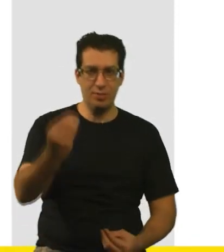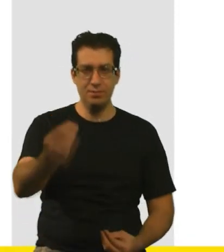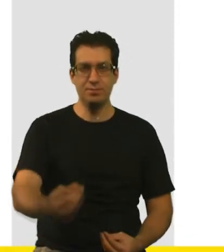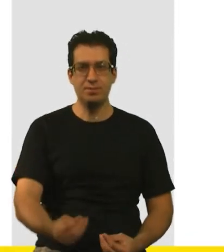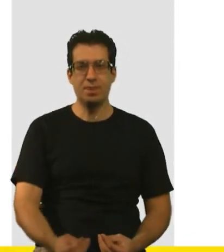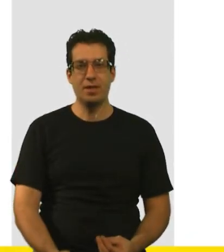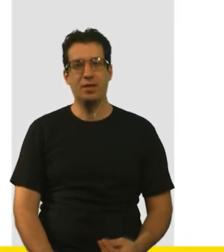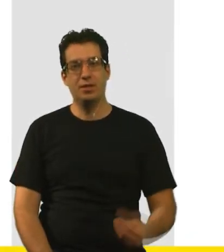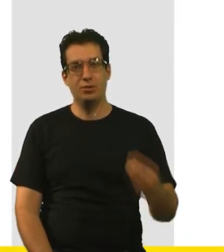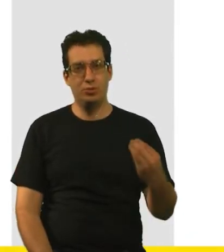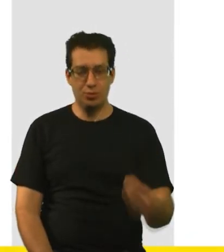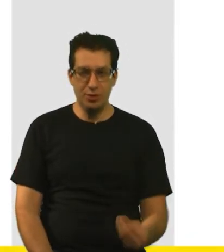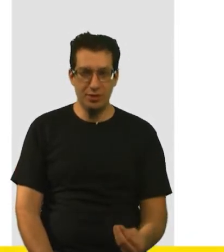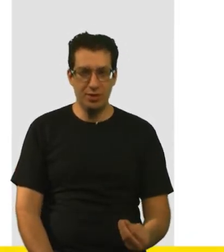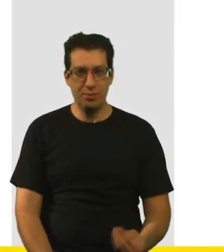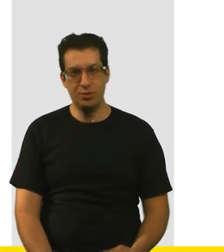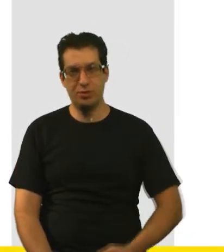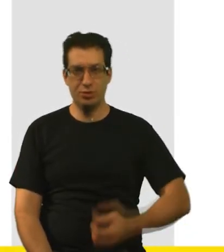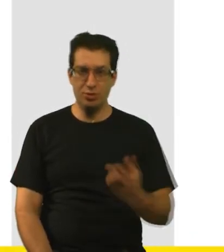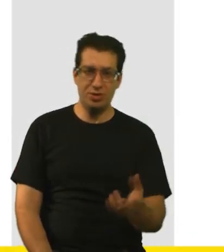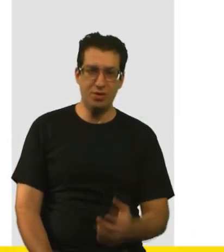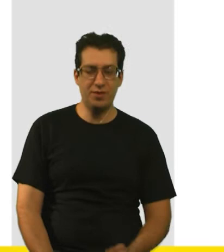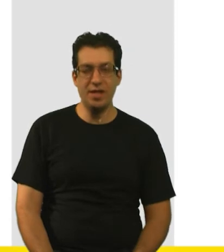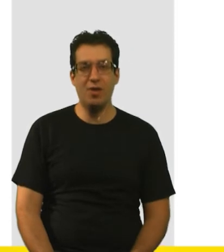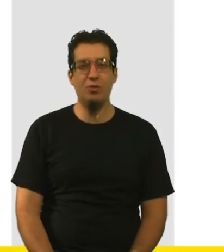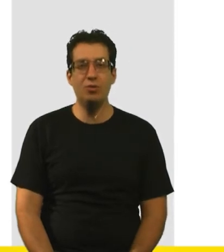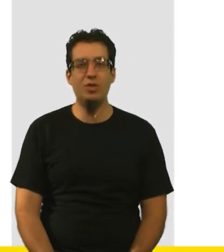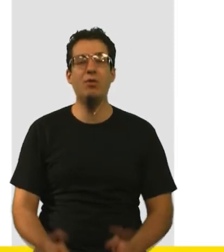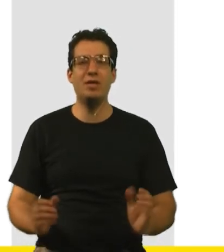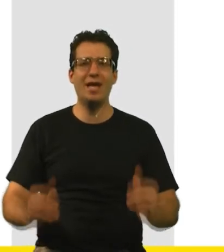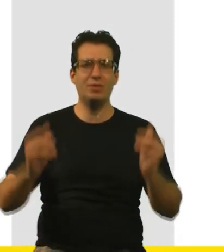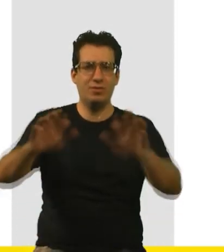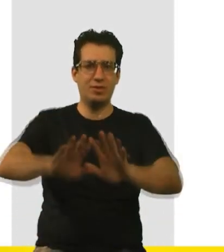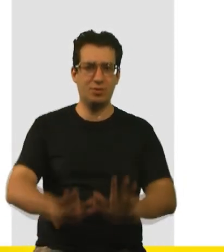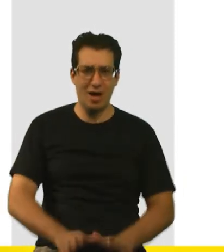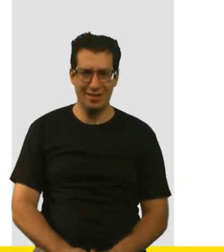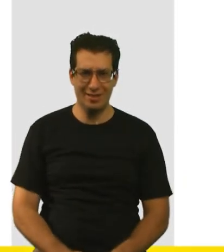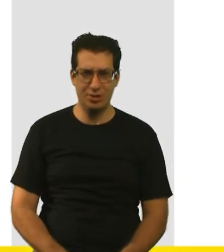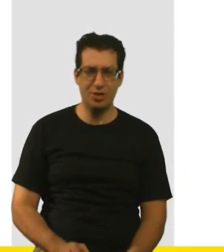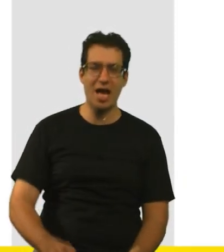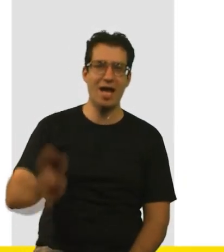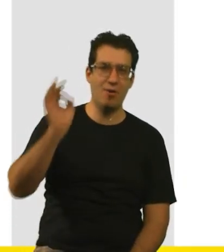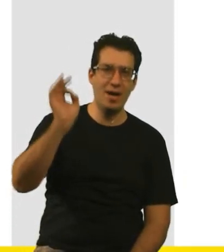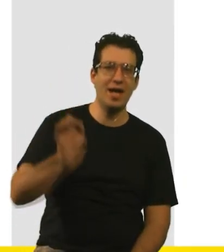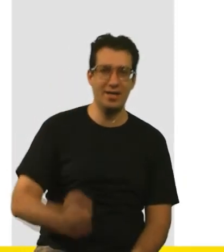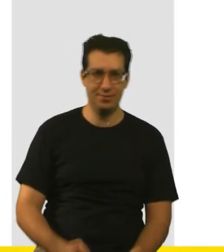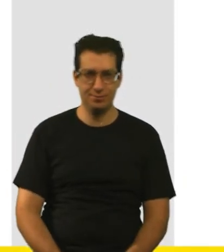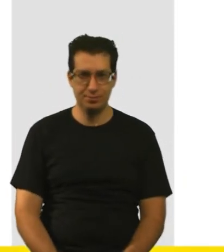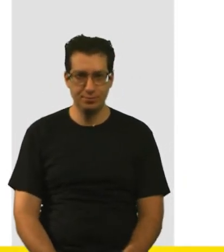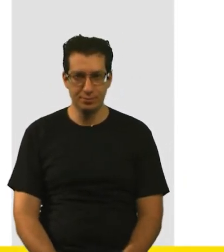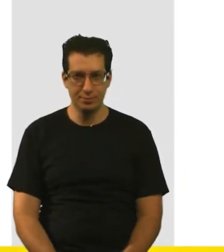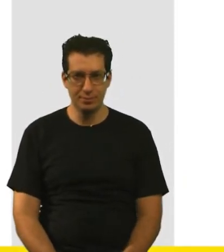em nome dos municípios do Distrito Federal. O que eu quero que vocês guardem desde já é uma